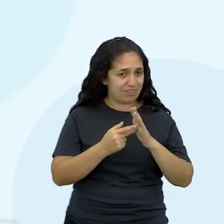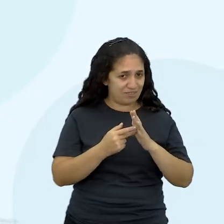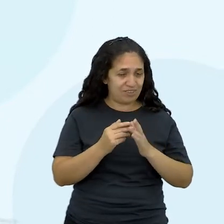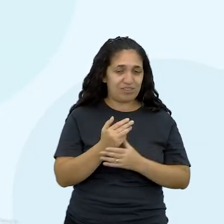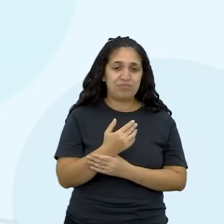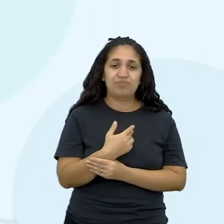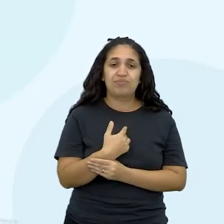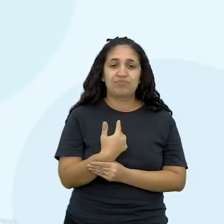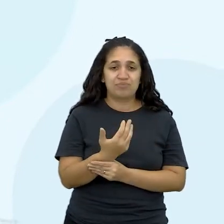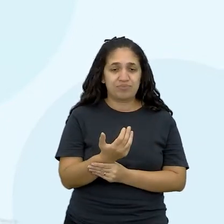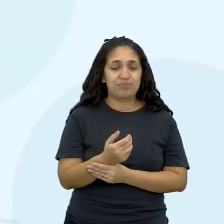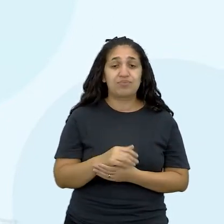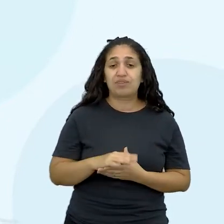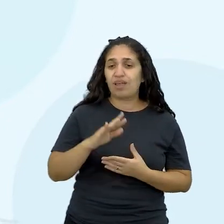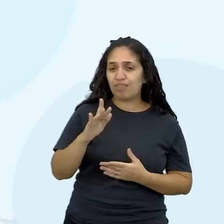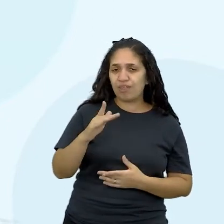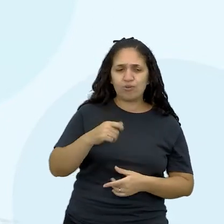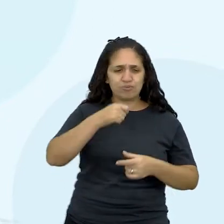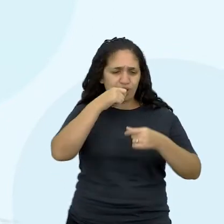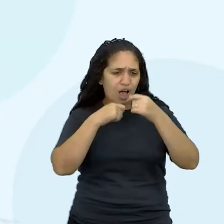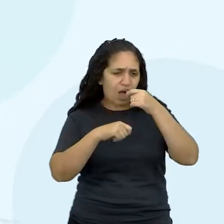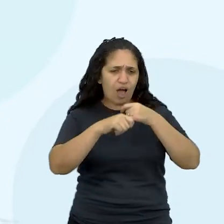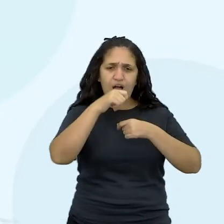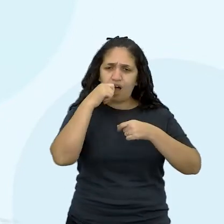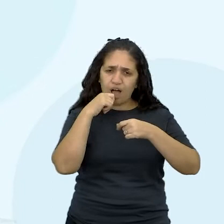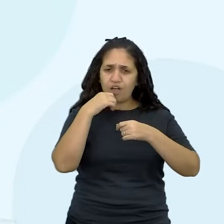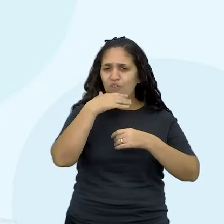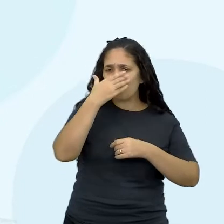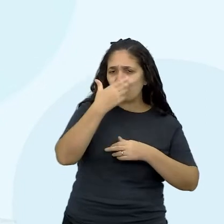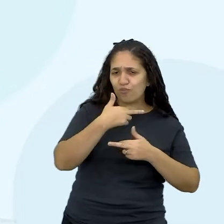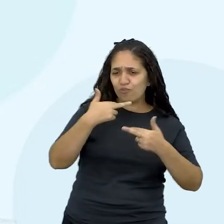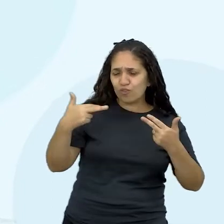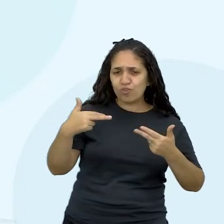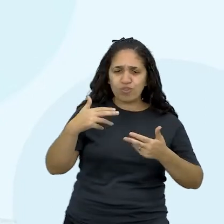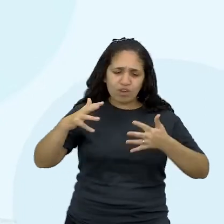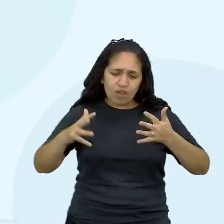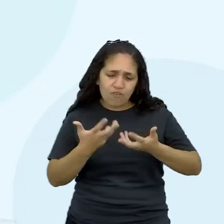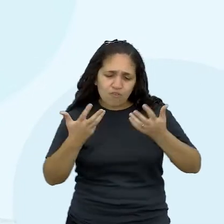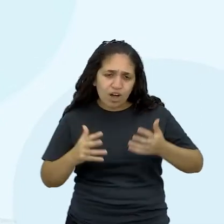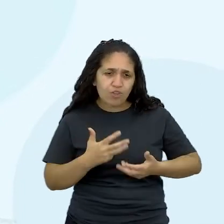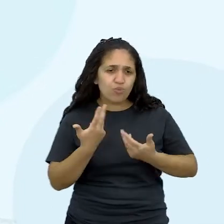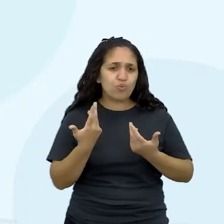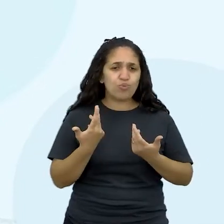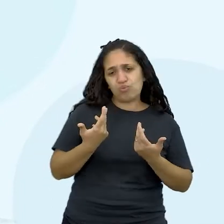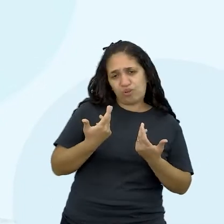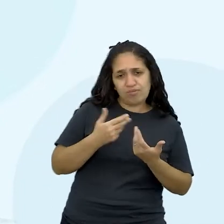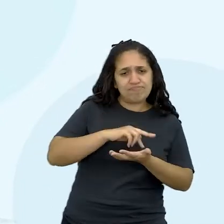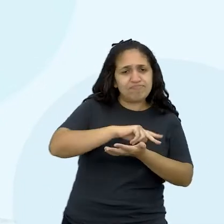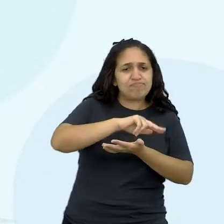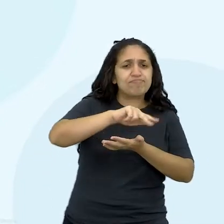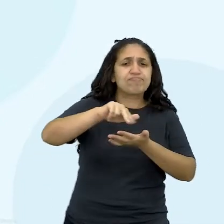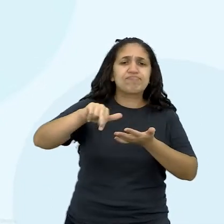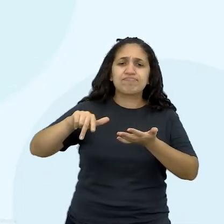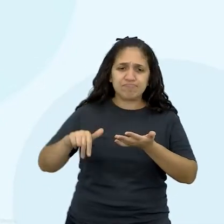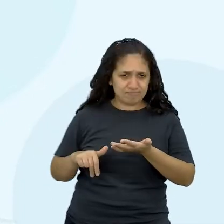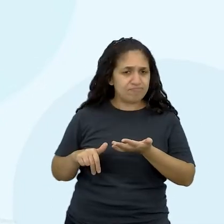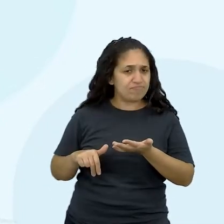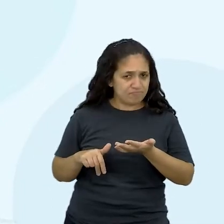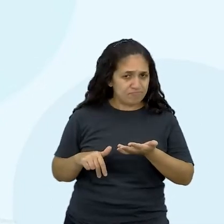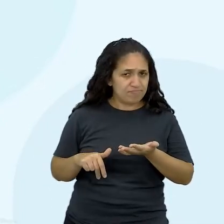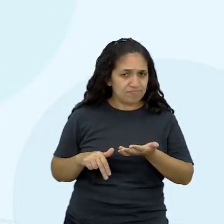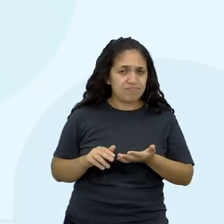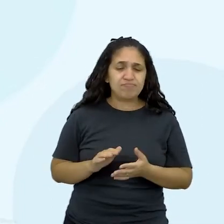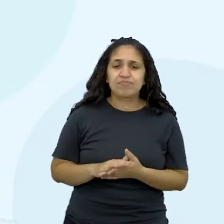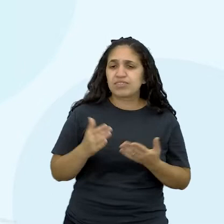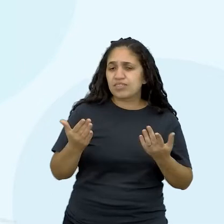justamente a maior ingestão de frutas, verduras, legumes, que dá, né,